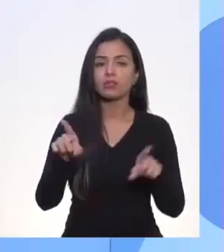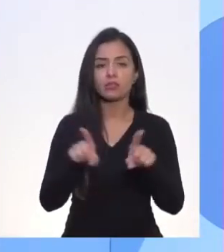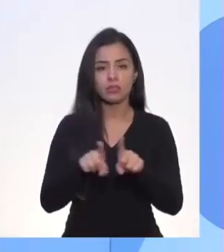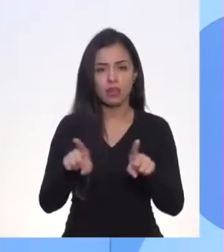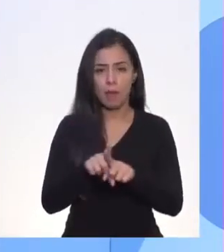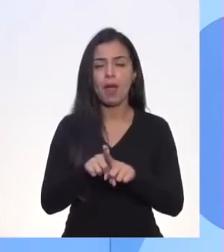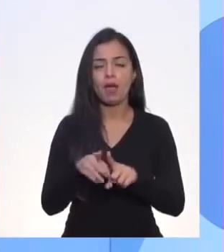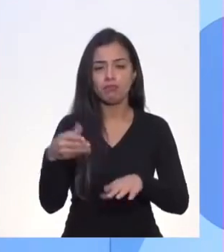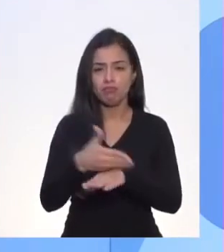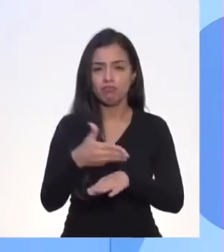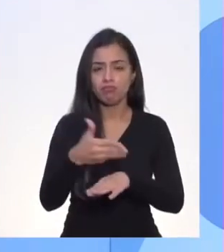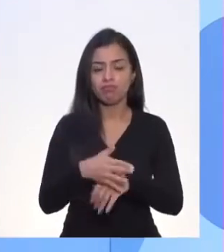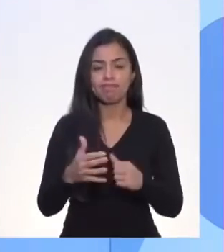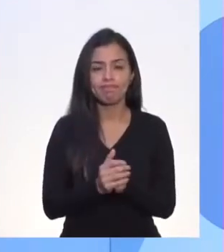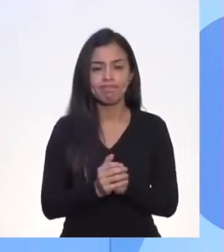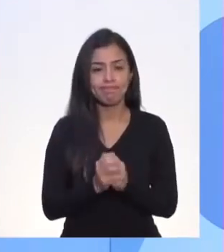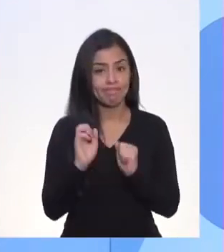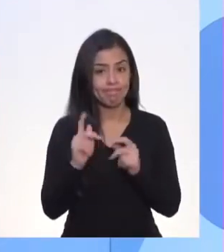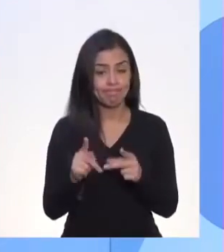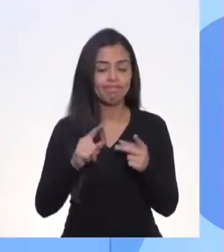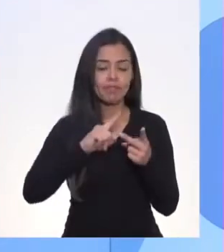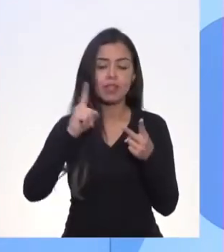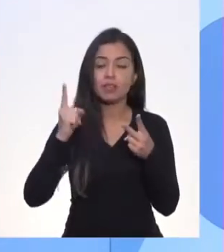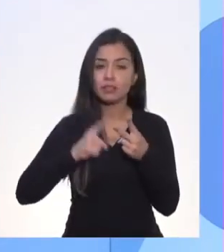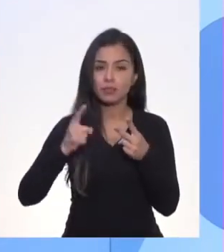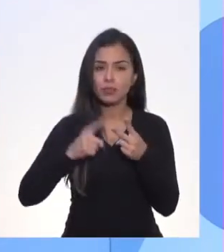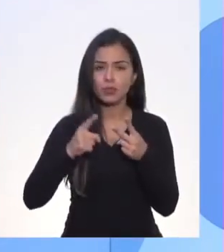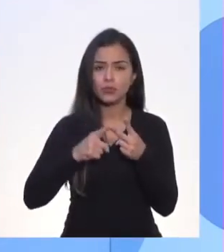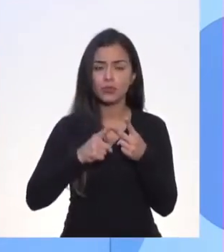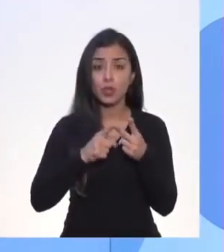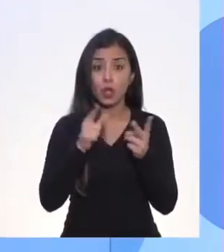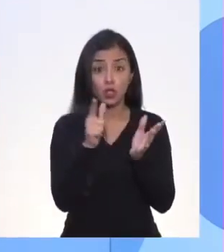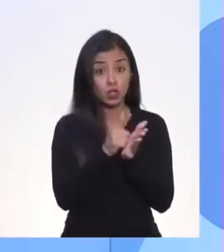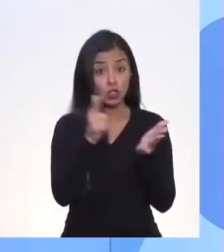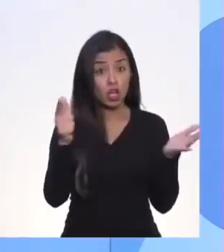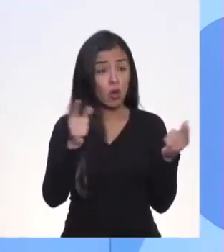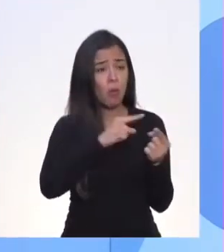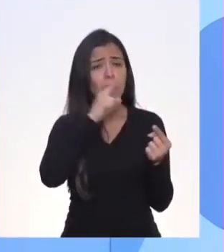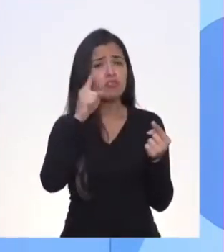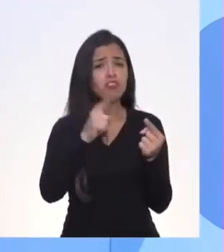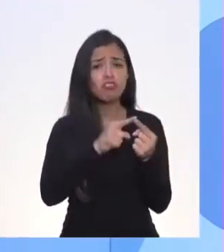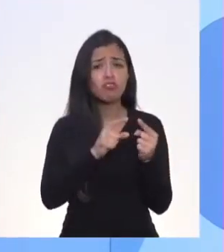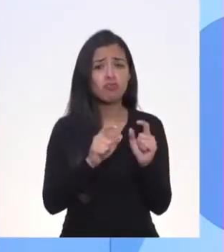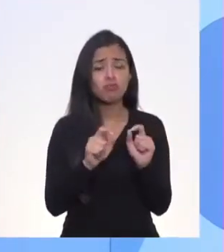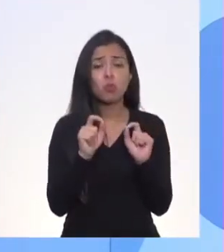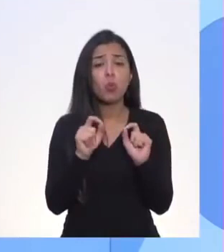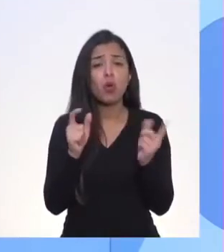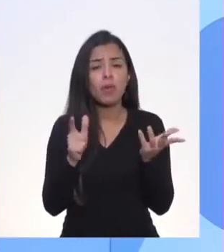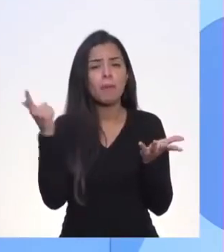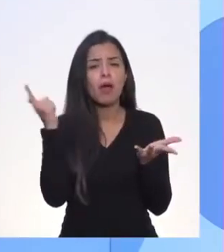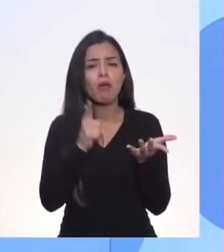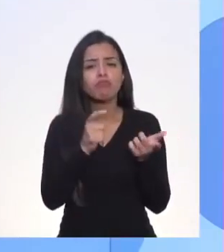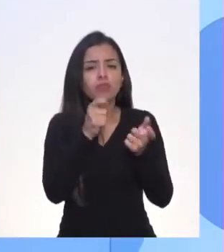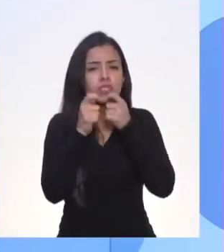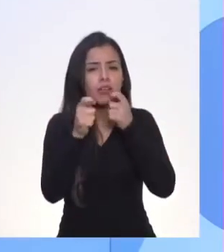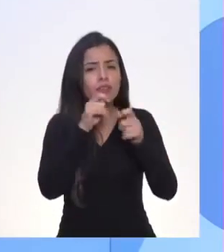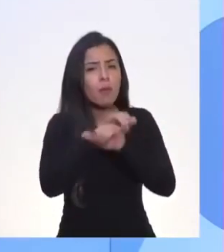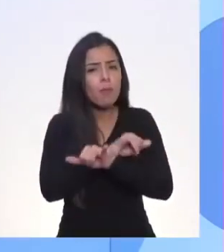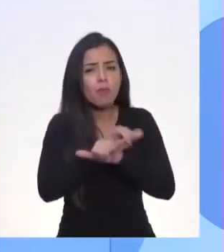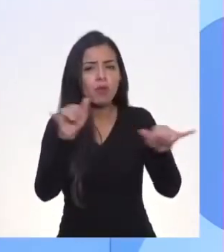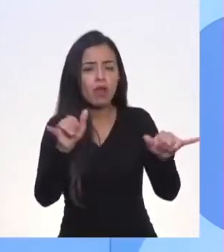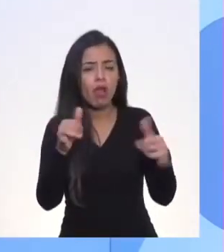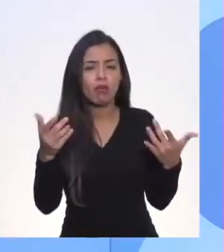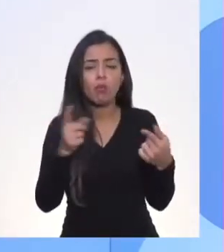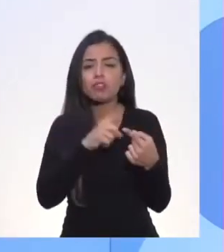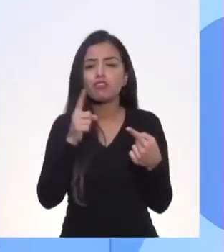segunda pergunta é qual o objetivo que o jornal teve, o Jornal Joca teve ao trazer essa entrevista, publicá-la, né? Qual o